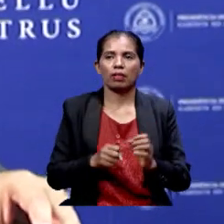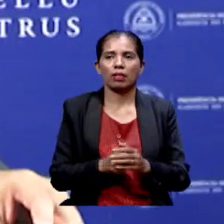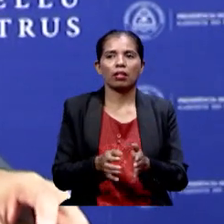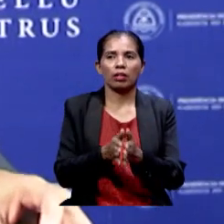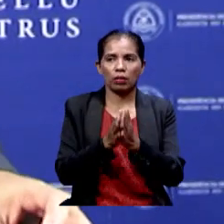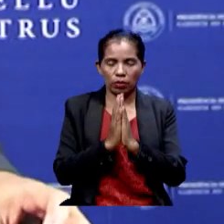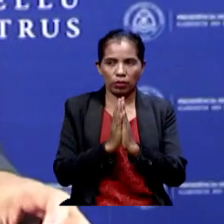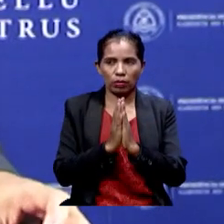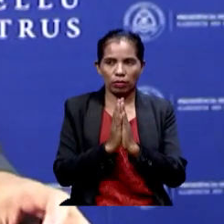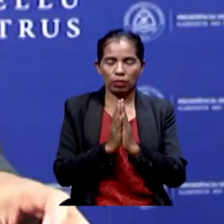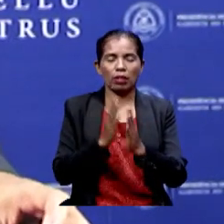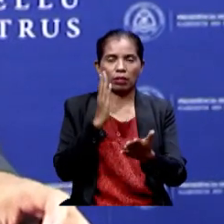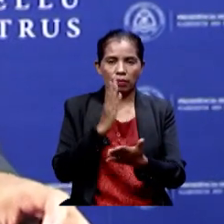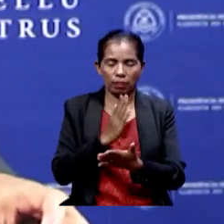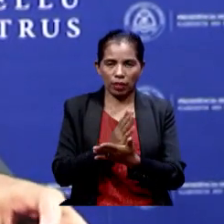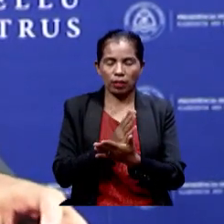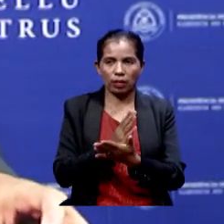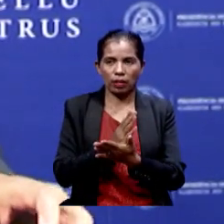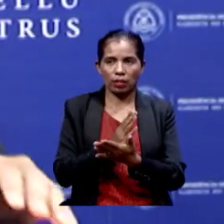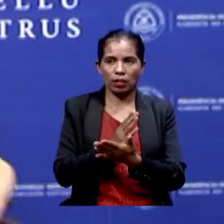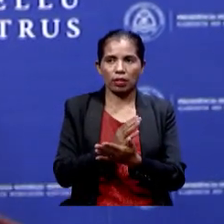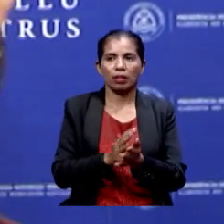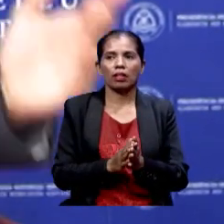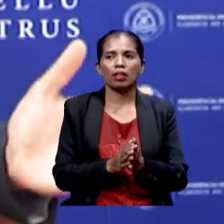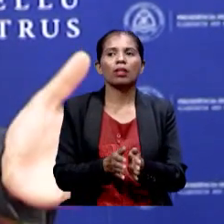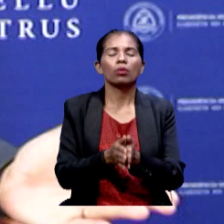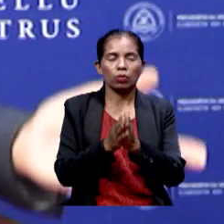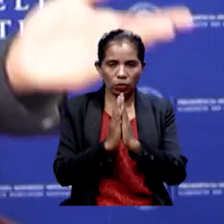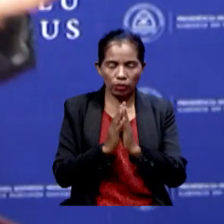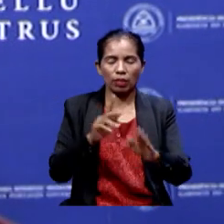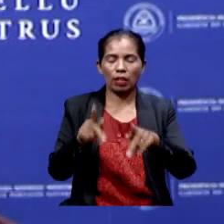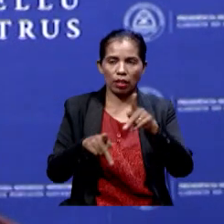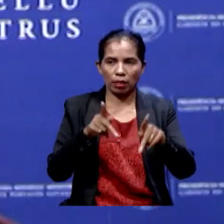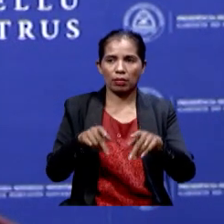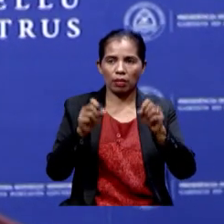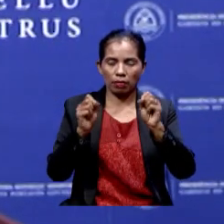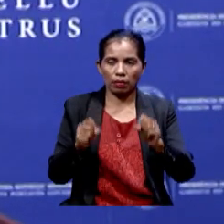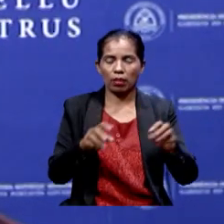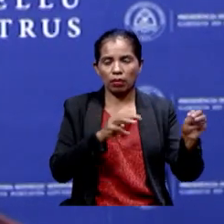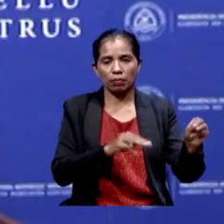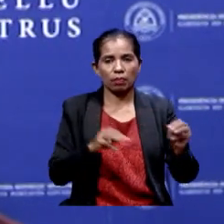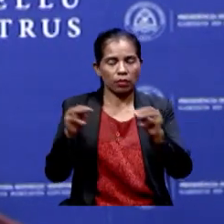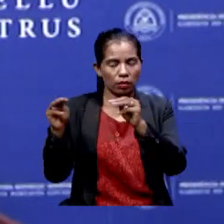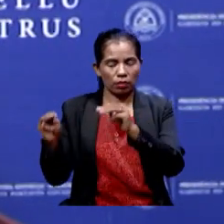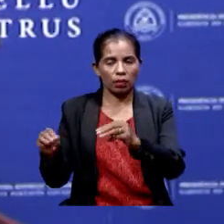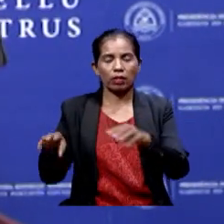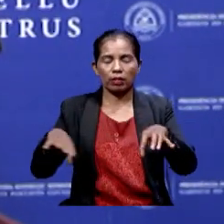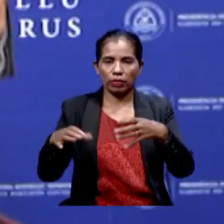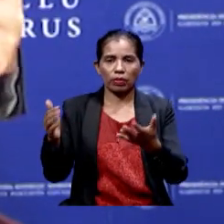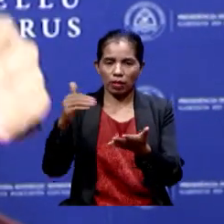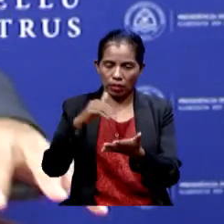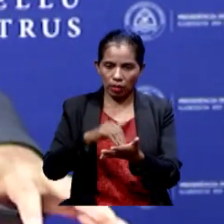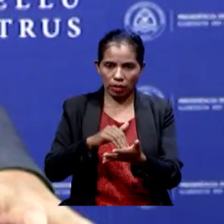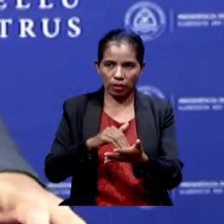para a extensão, desculpa, uso para em me refere, pele passa para ir a contrato, e pele exerce na fase de